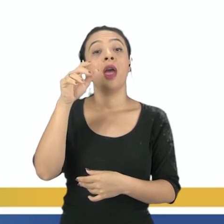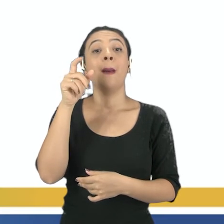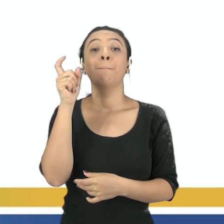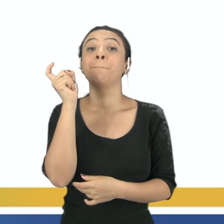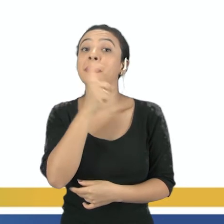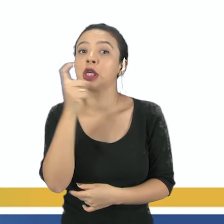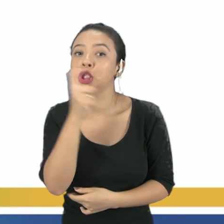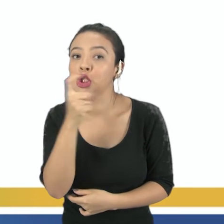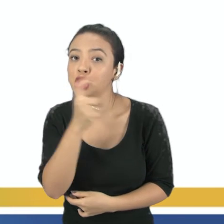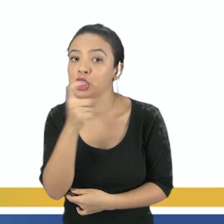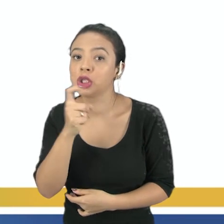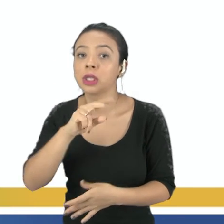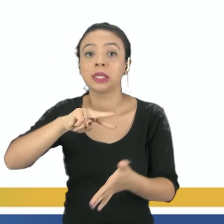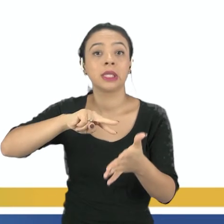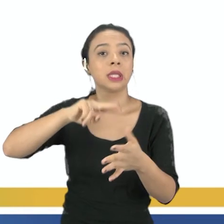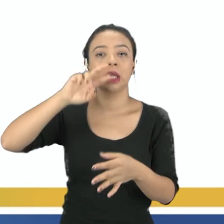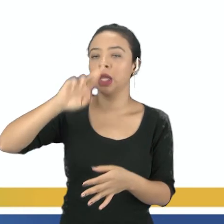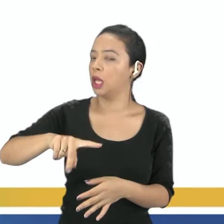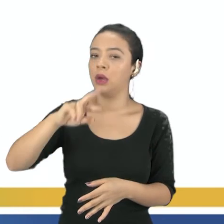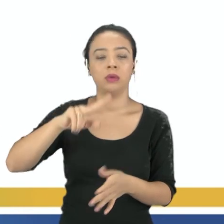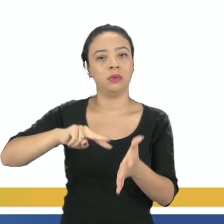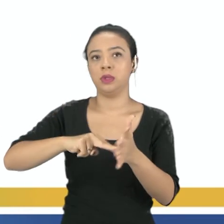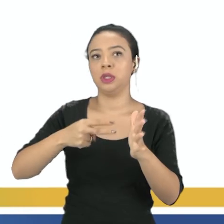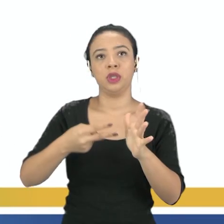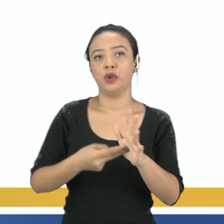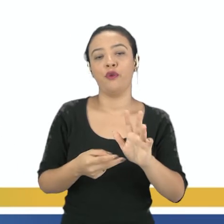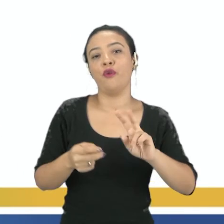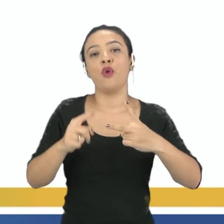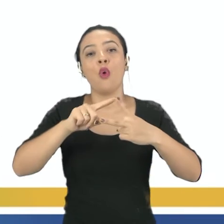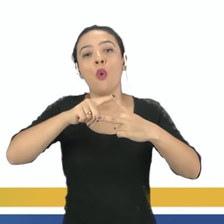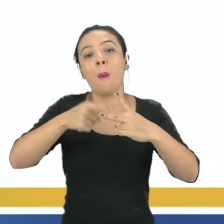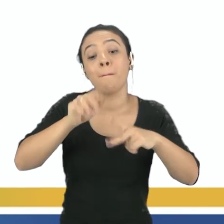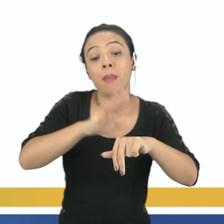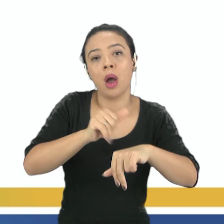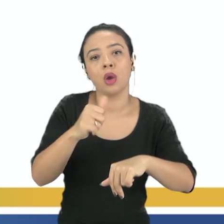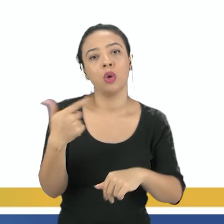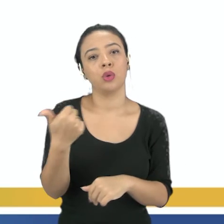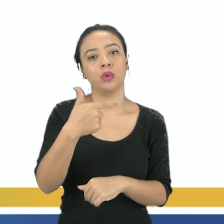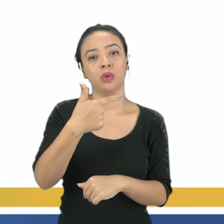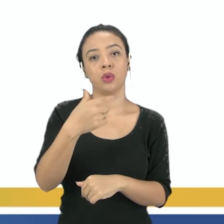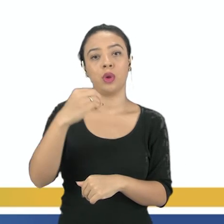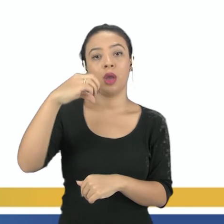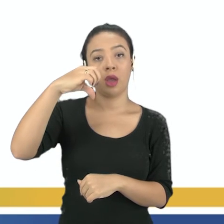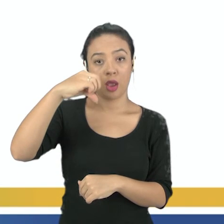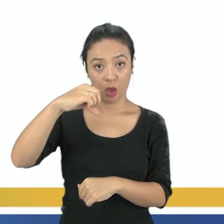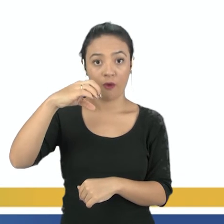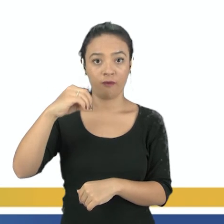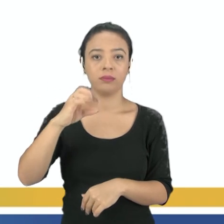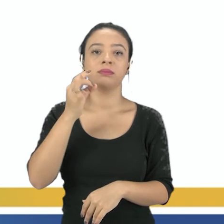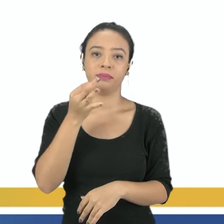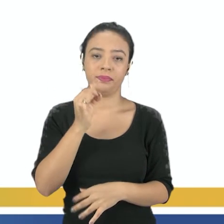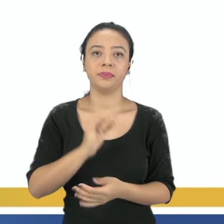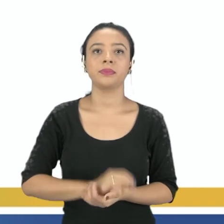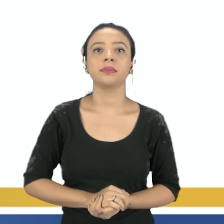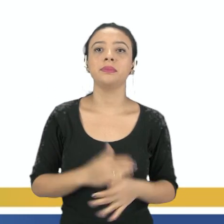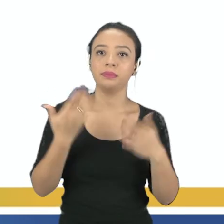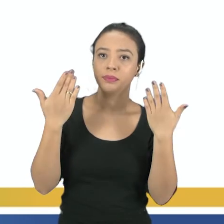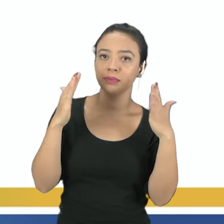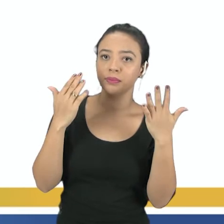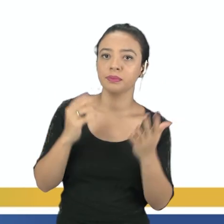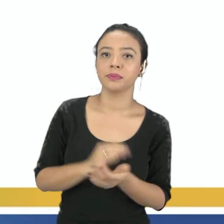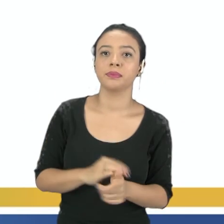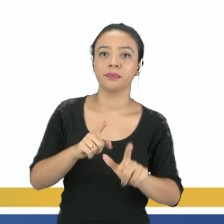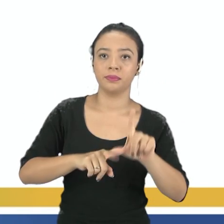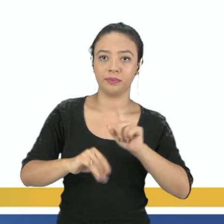falsa que ele não indica um ângulo de medida maior que 90° vocês acertaram né é muito